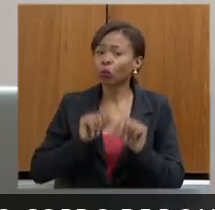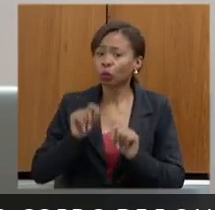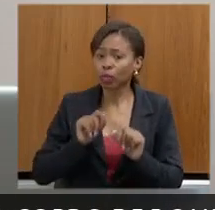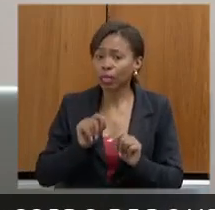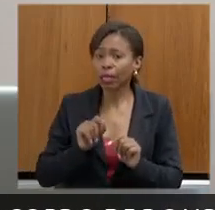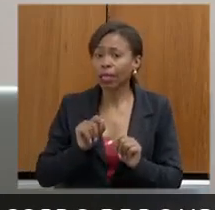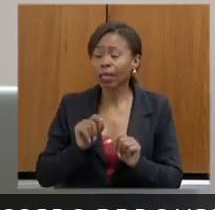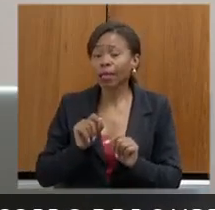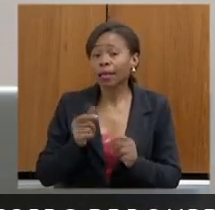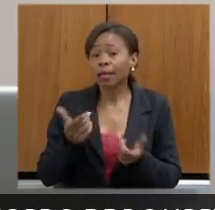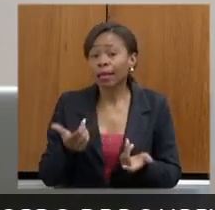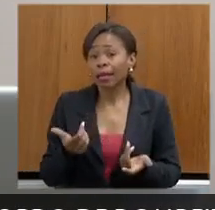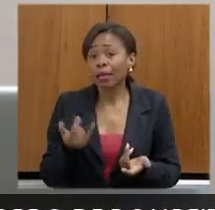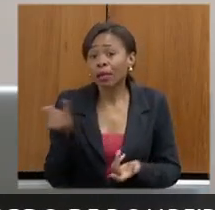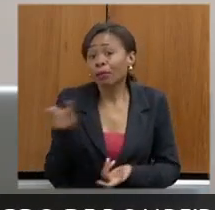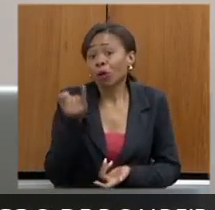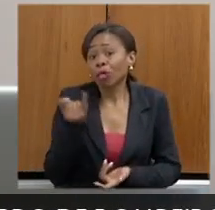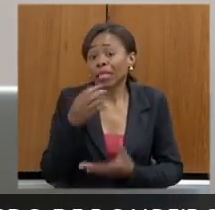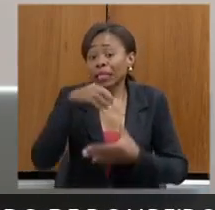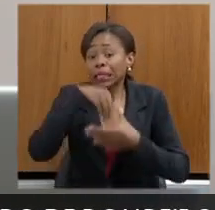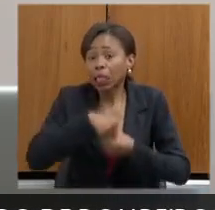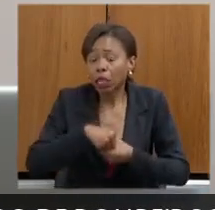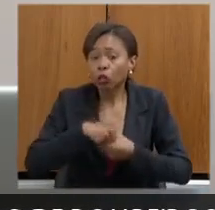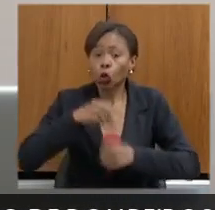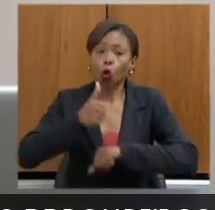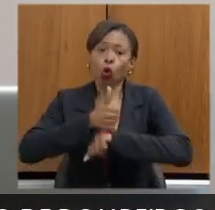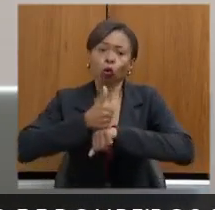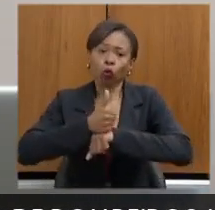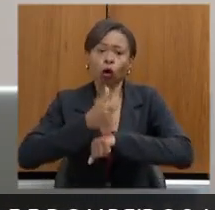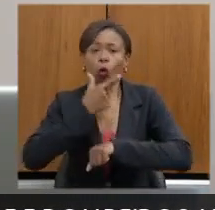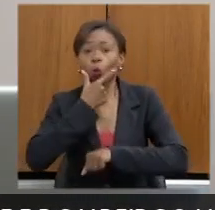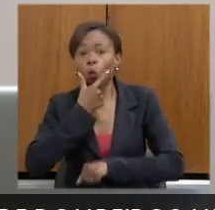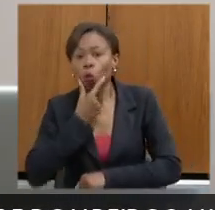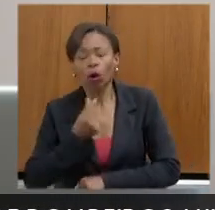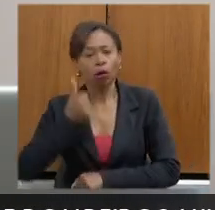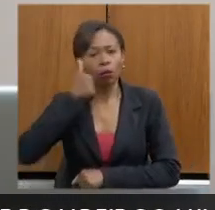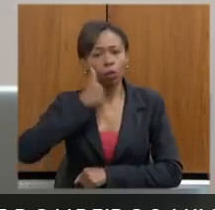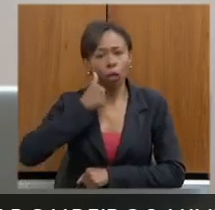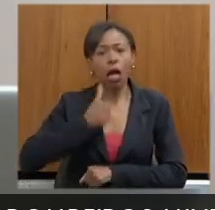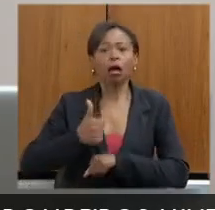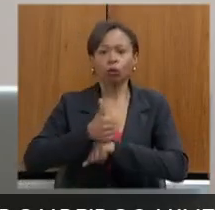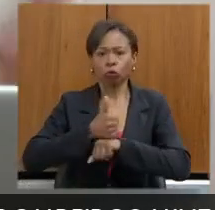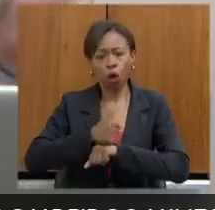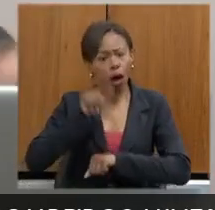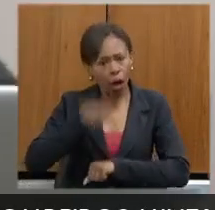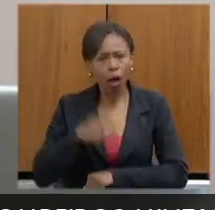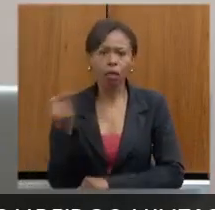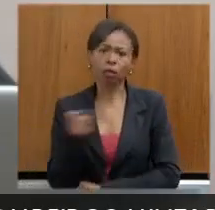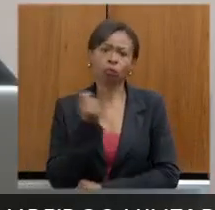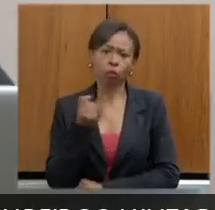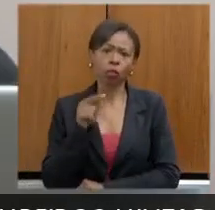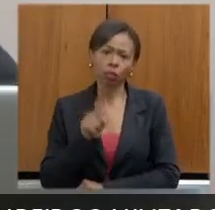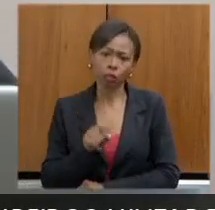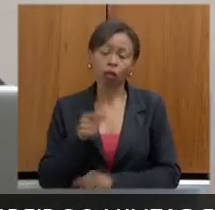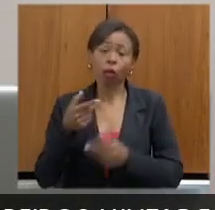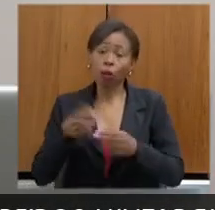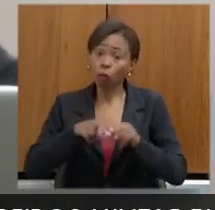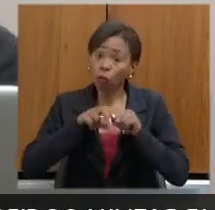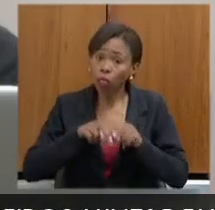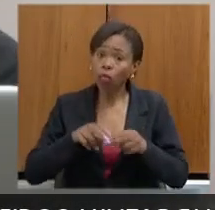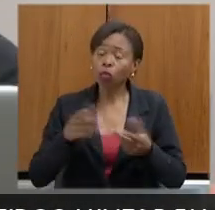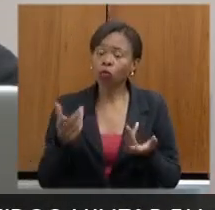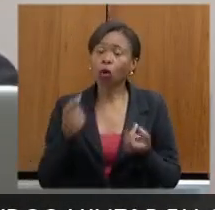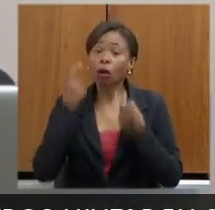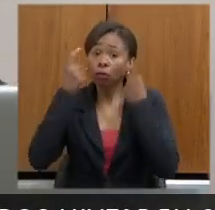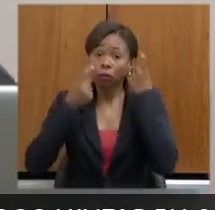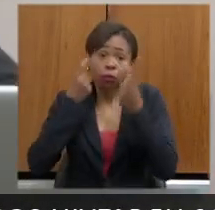homem à nossa mulher na Instituição então é por isso a preocupação da deputada cheia por isso a preocupação